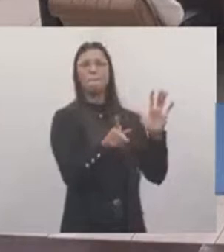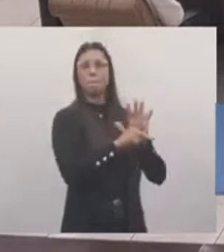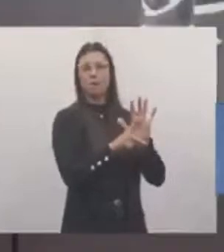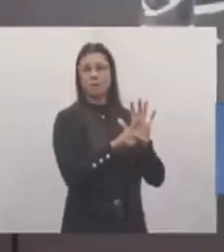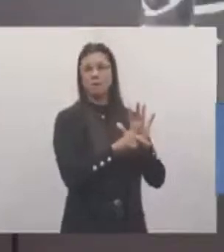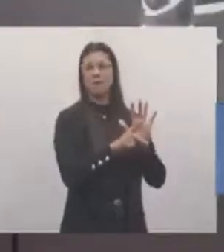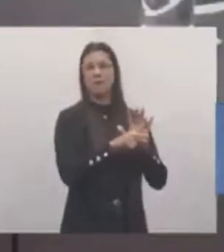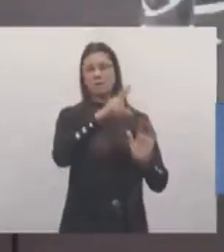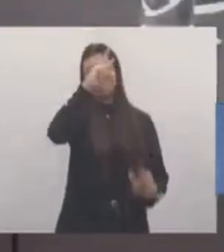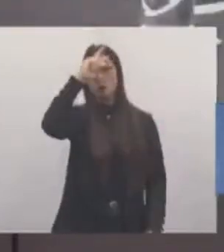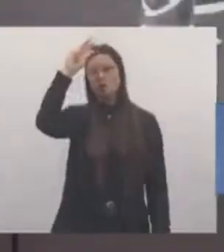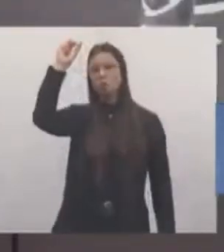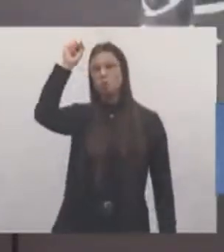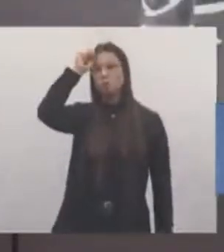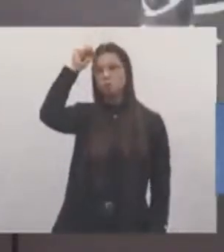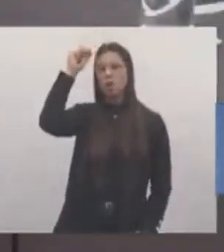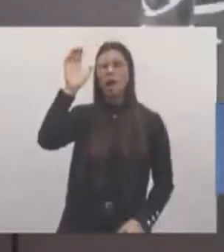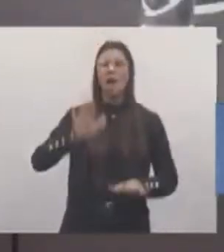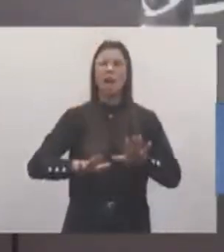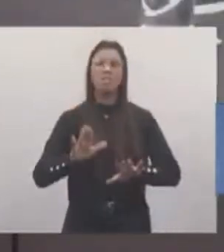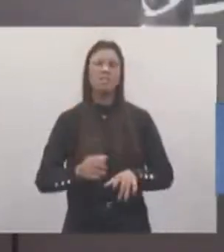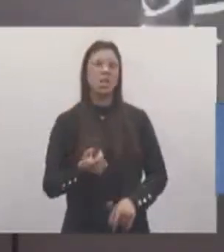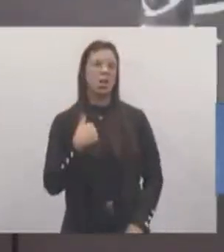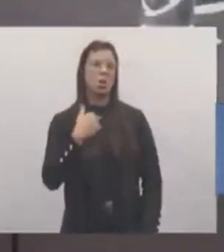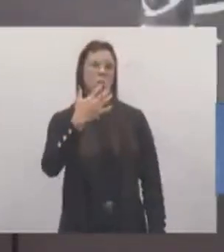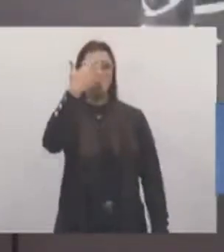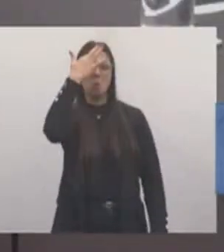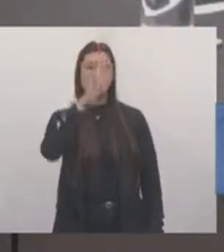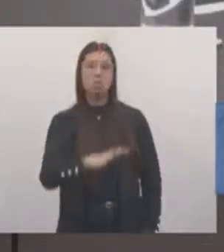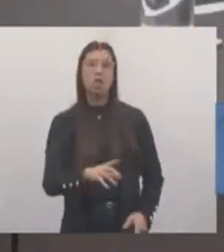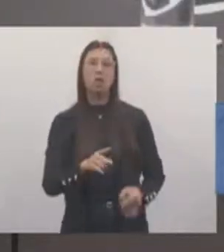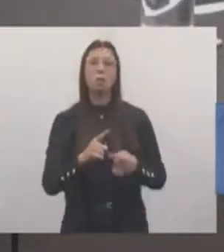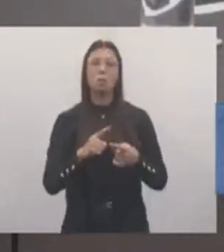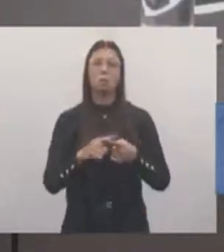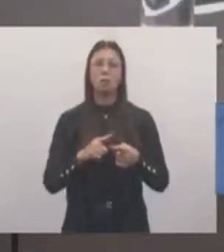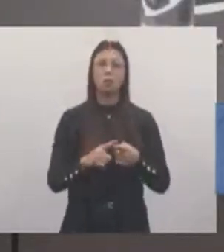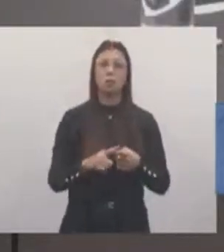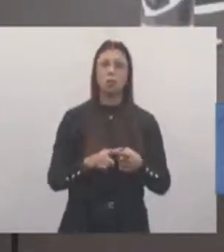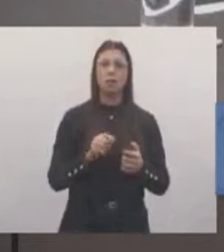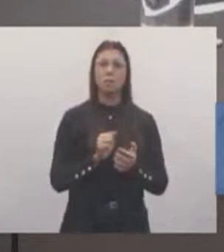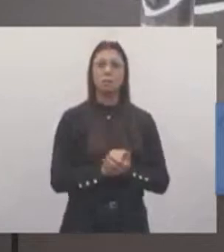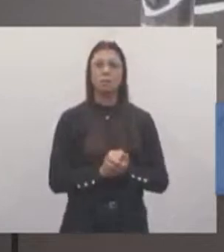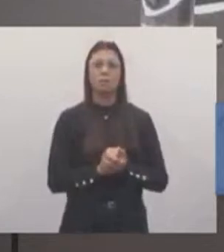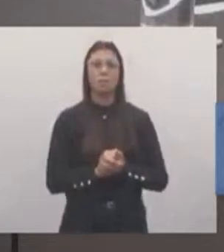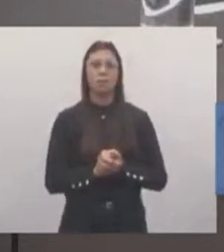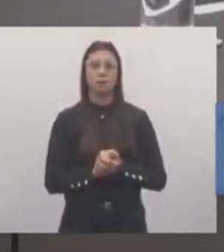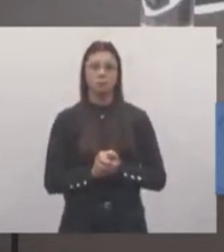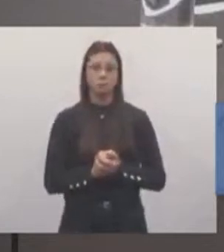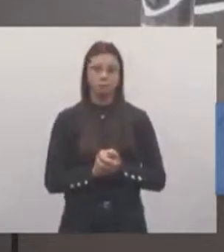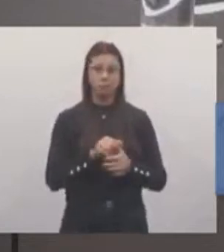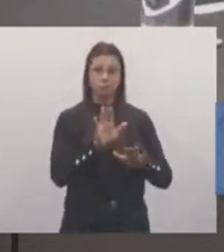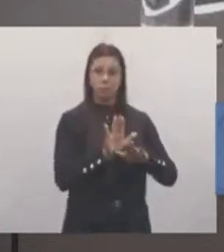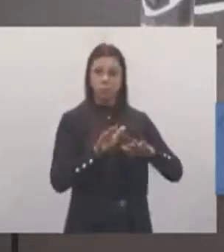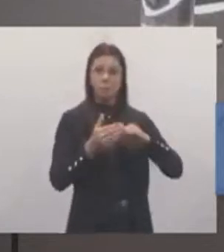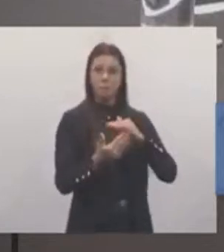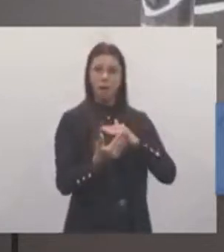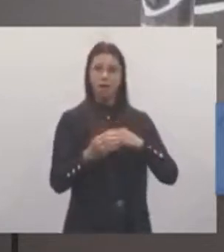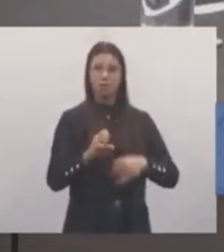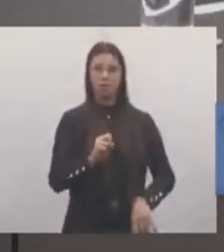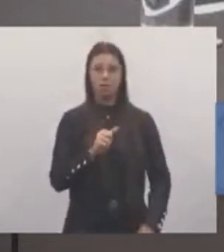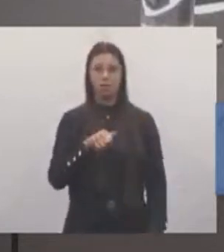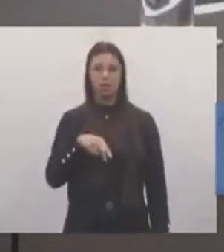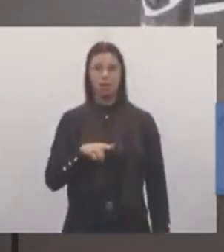importante isso. O que muitas vezes eu não entendo é o que aconteceu no Clube da Saudade, né? Nós sabemos que também é um imóvel que era